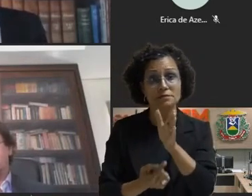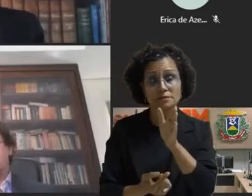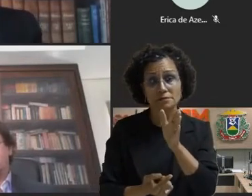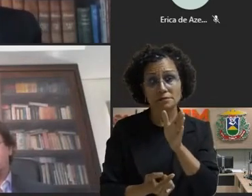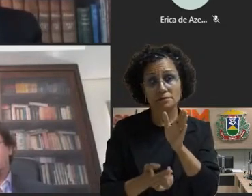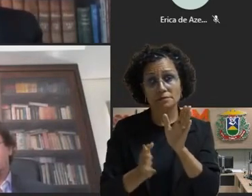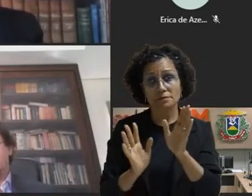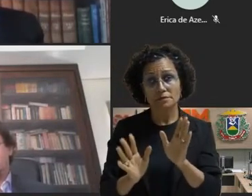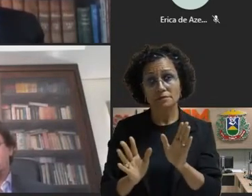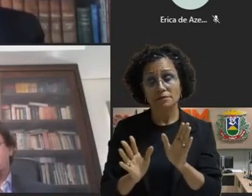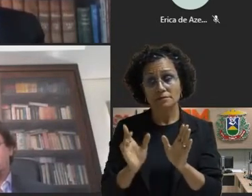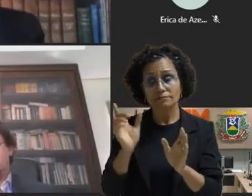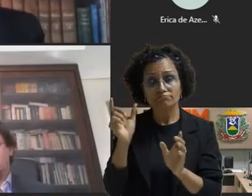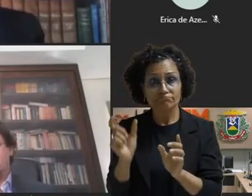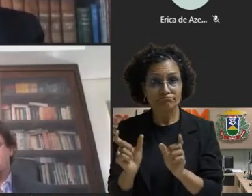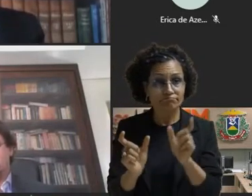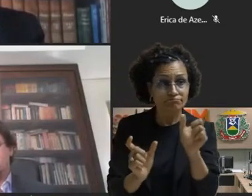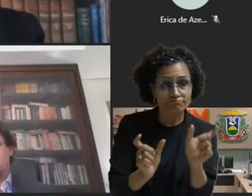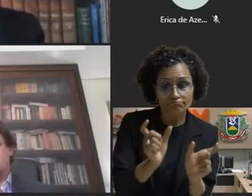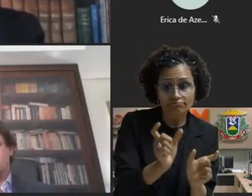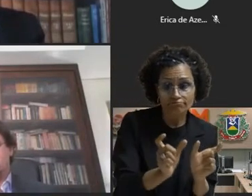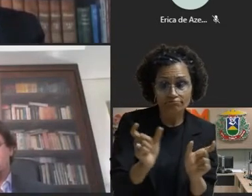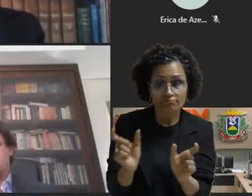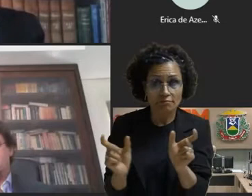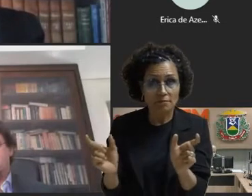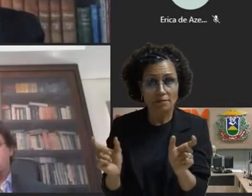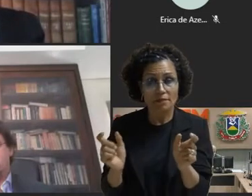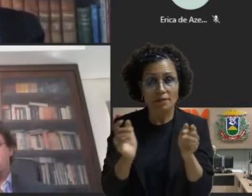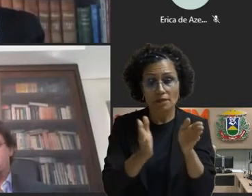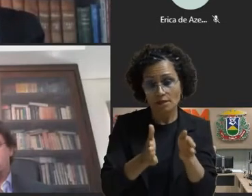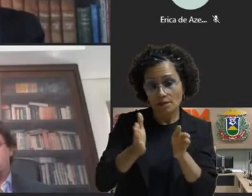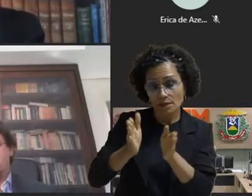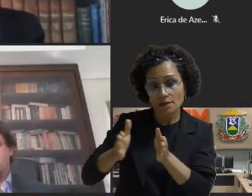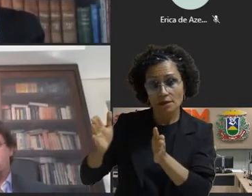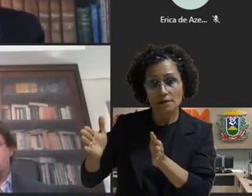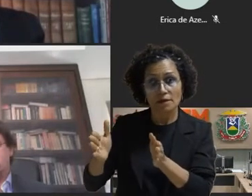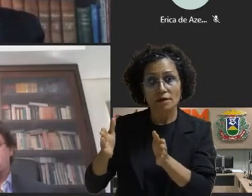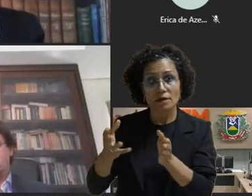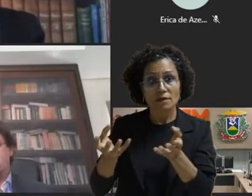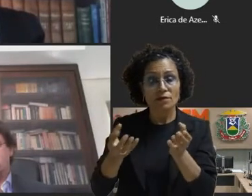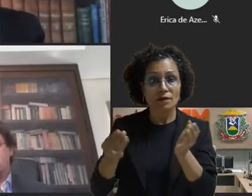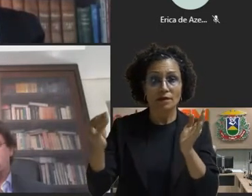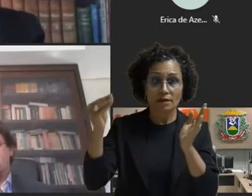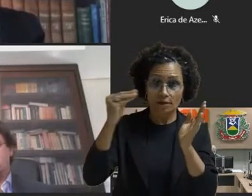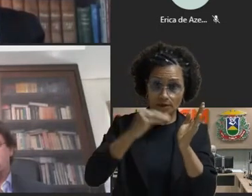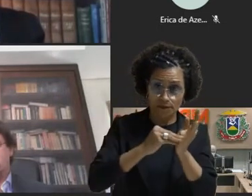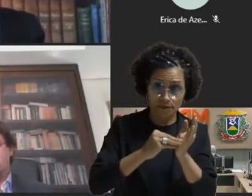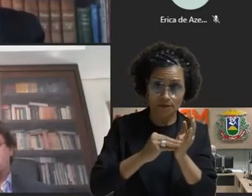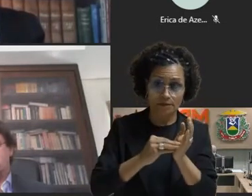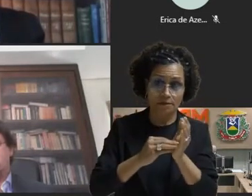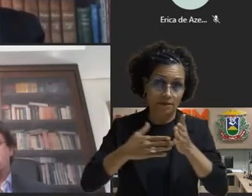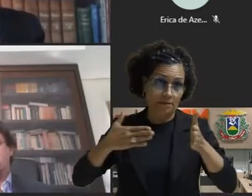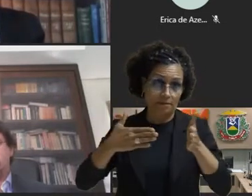em toda a apuração. Então, eu gostaria de registrar o meu impedimento nesse caso.